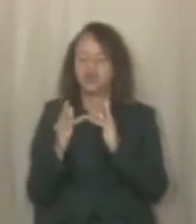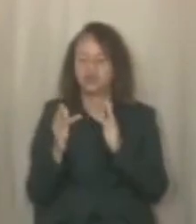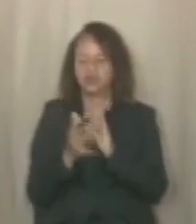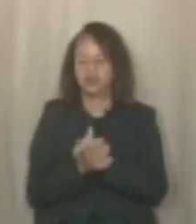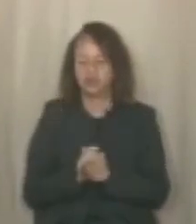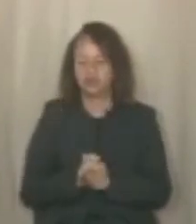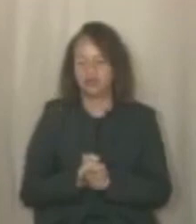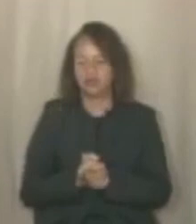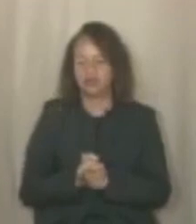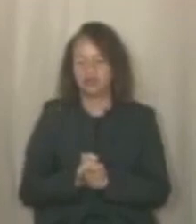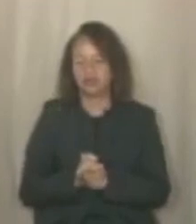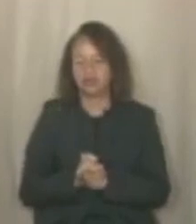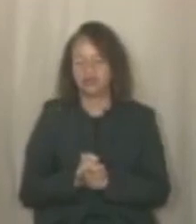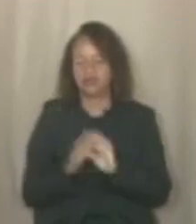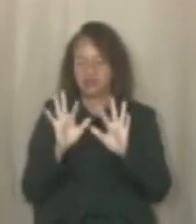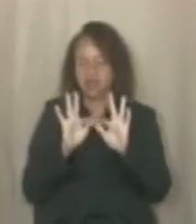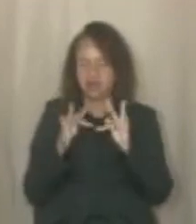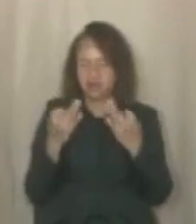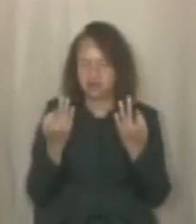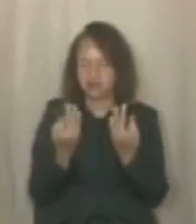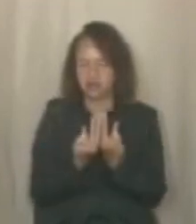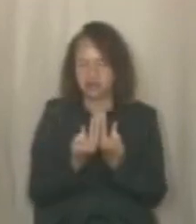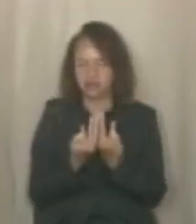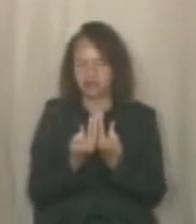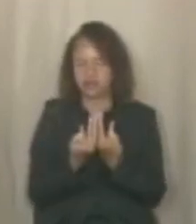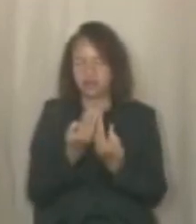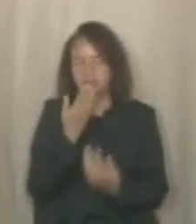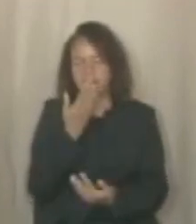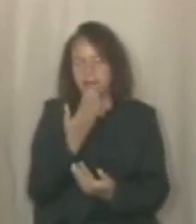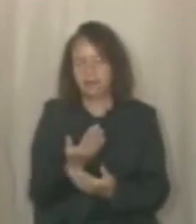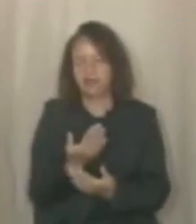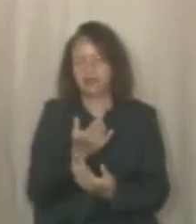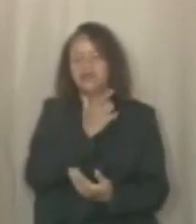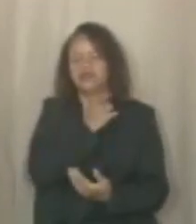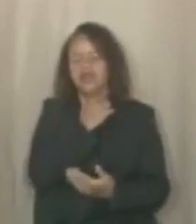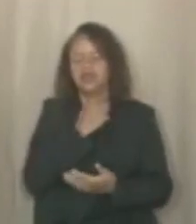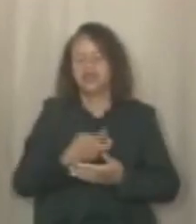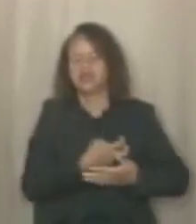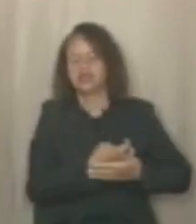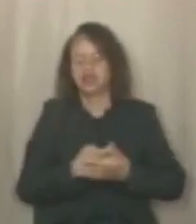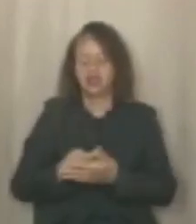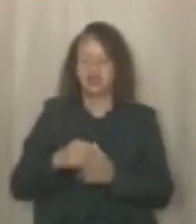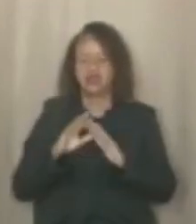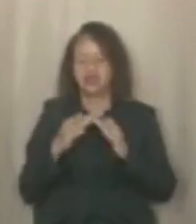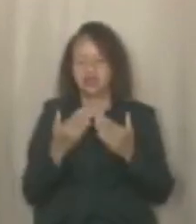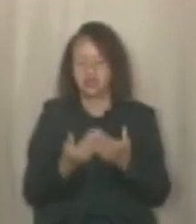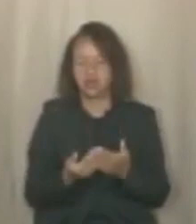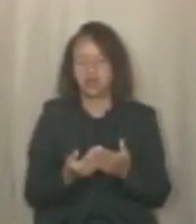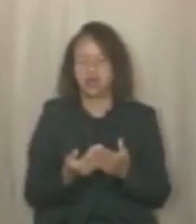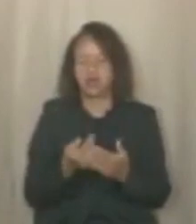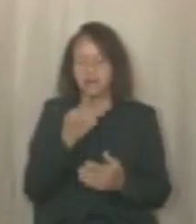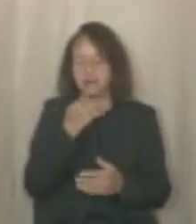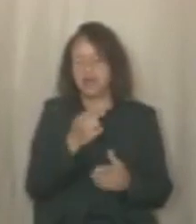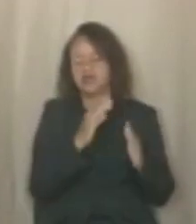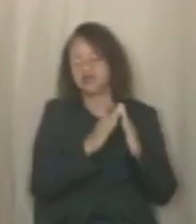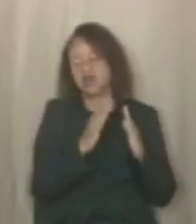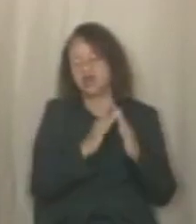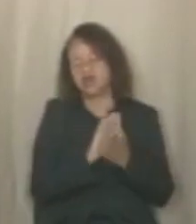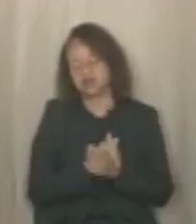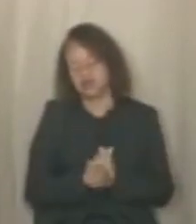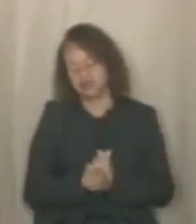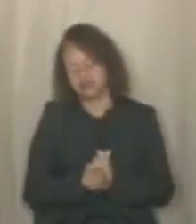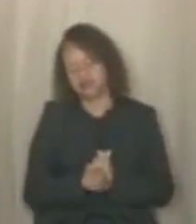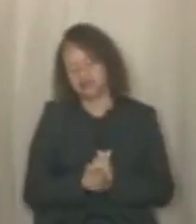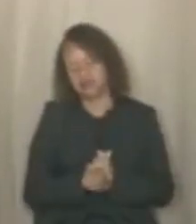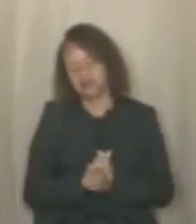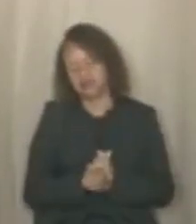contato das famílias pedindo vaga nas creches e nas escolas próximos da sua